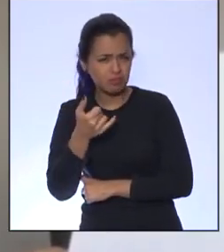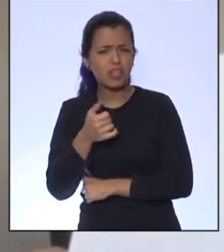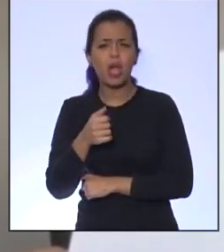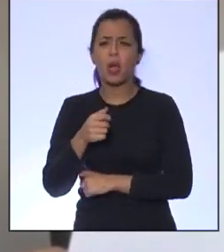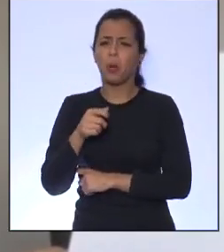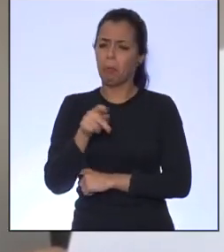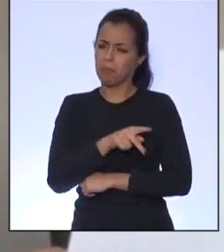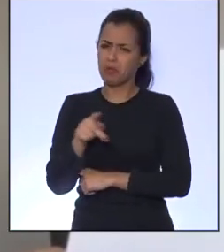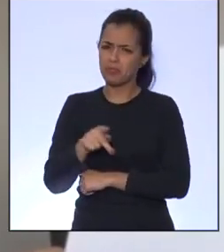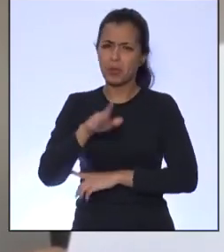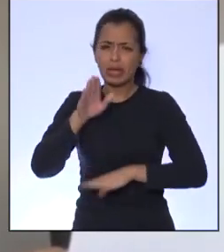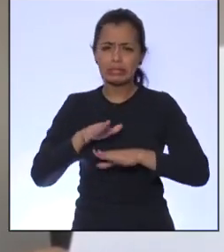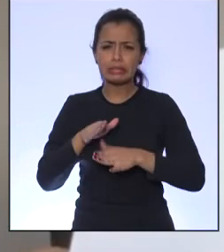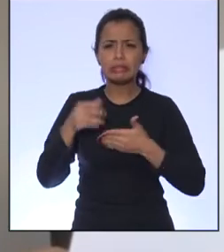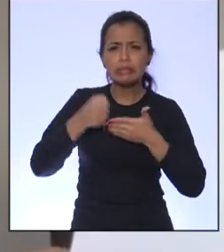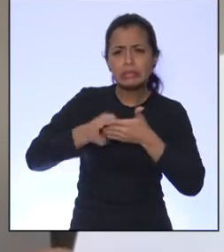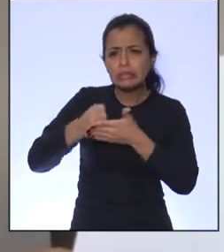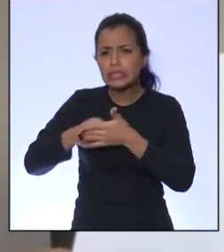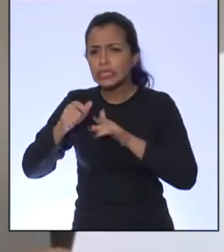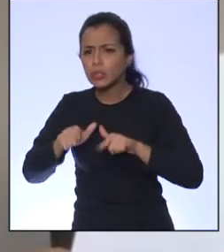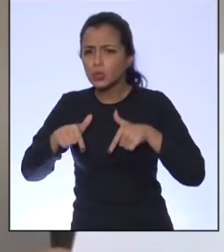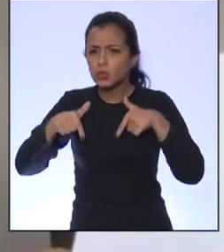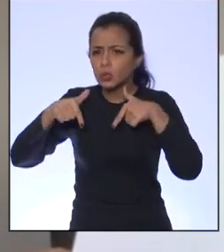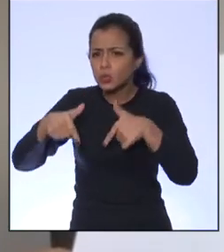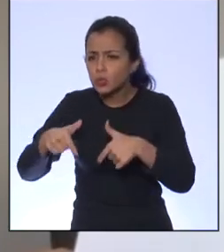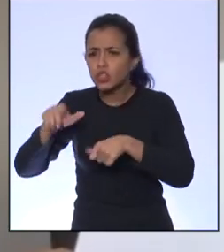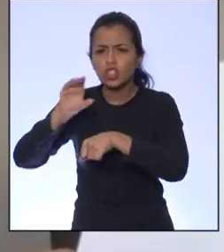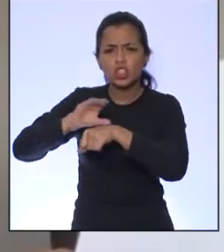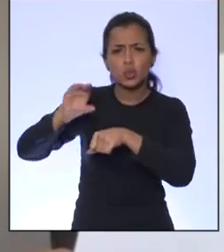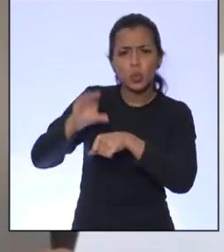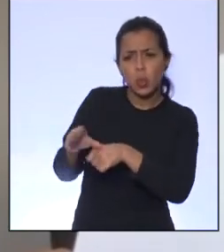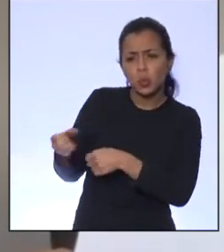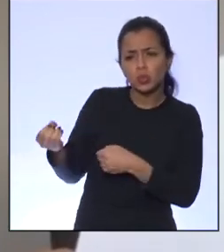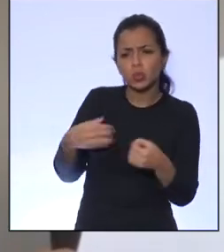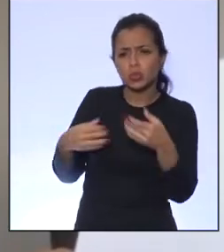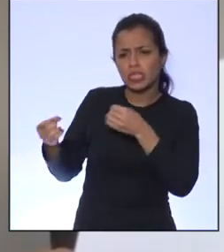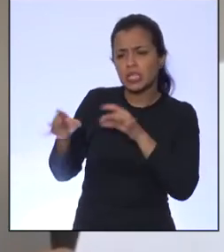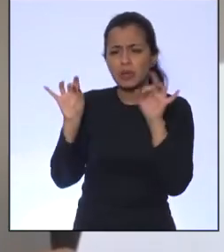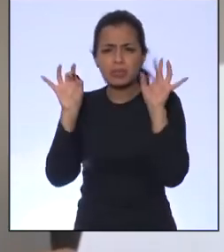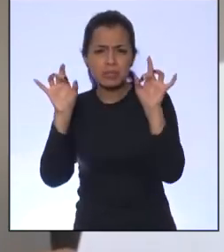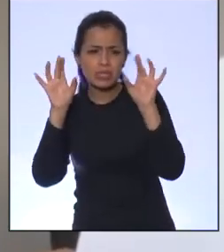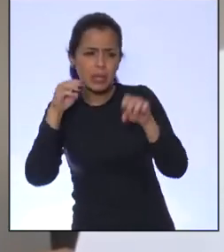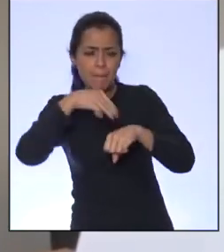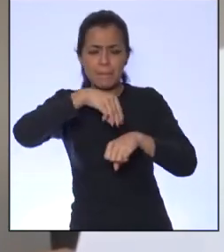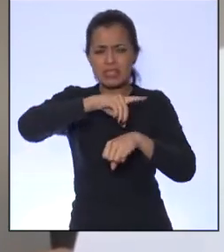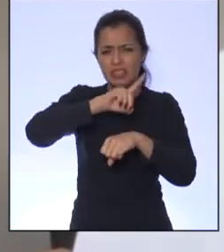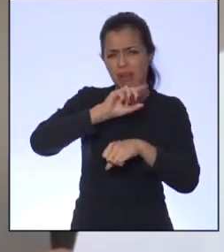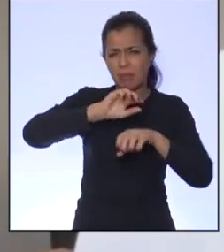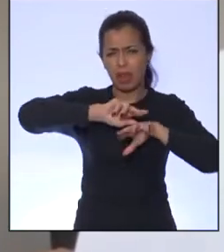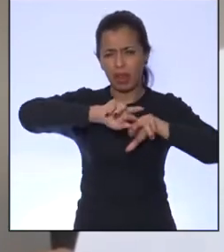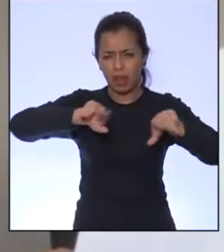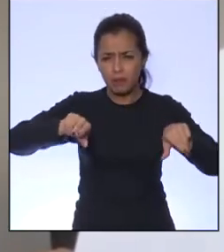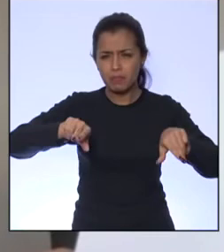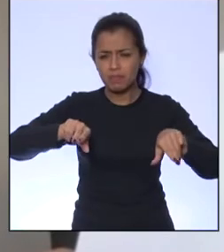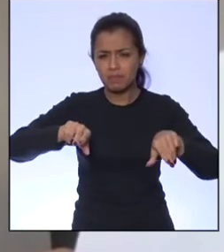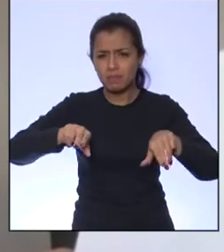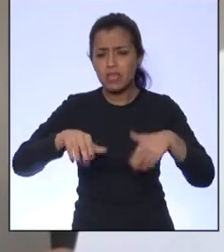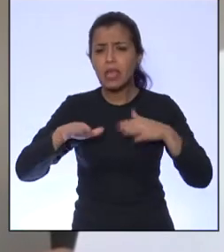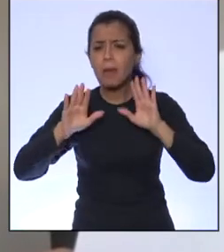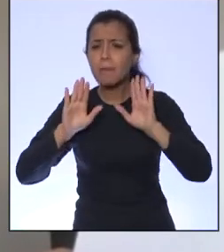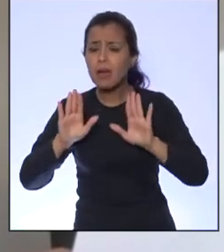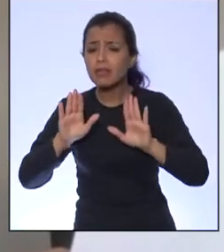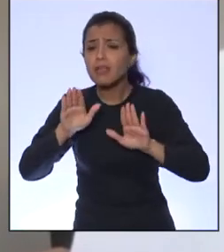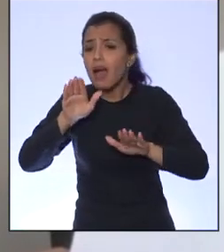vezes por conta própria, de cursos de atualização, capacitação, especialização, mestrado, etc. E porque muitos desses